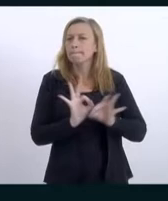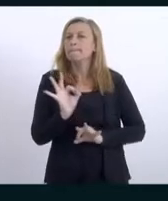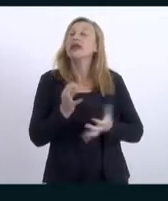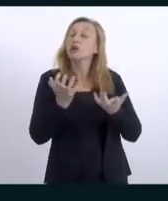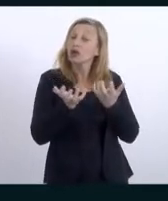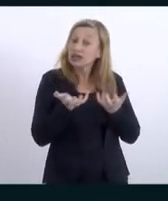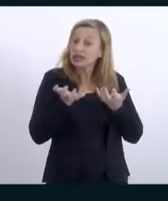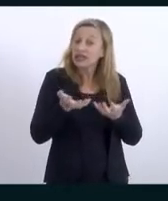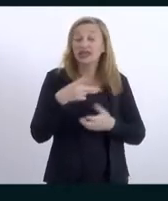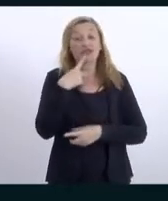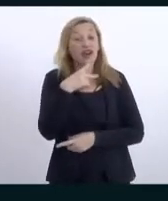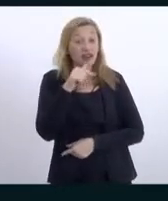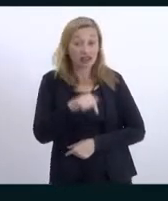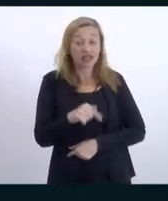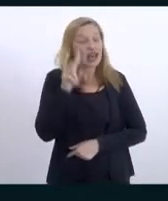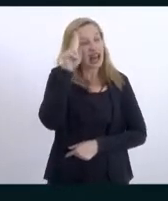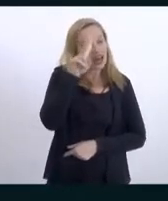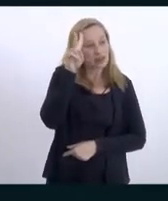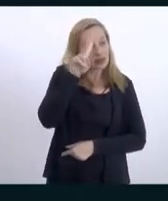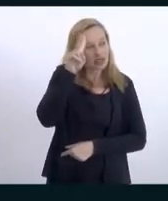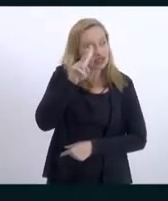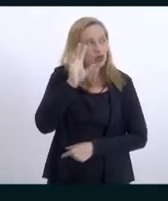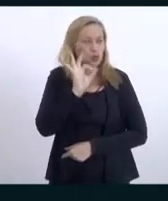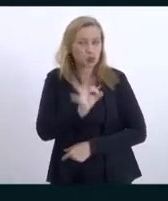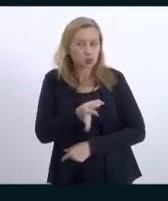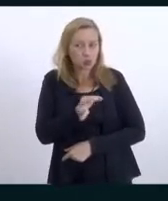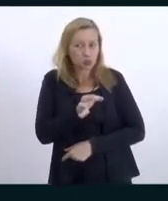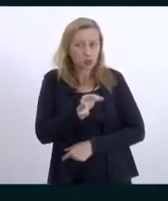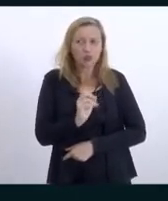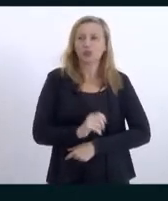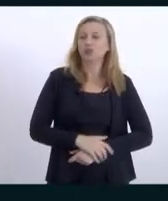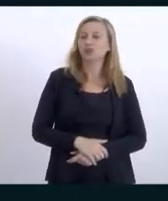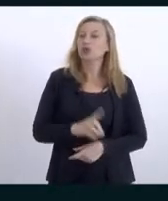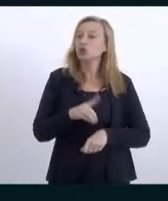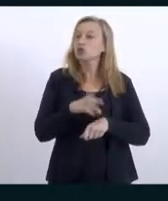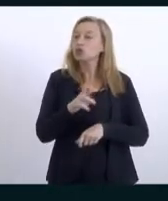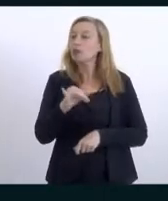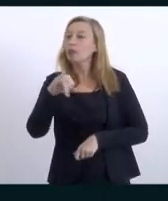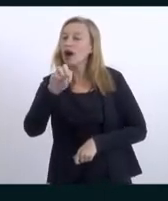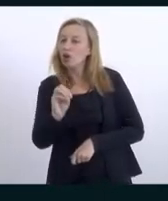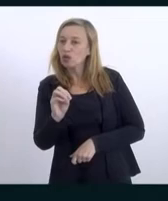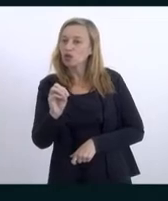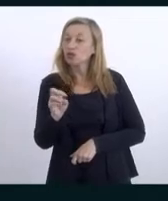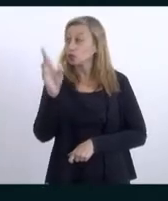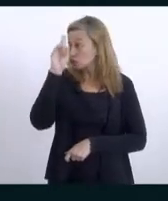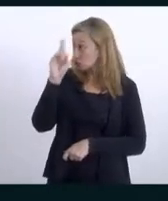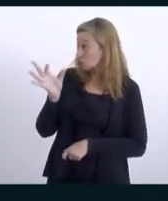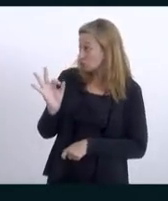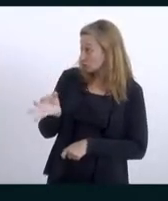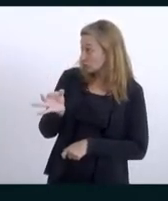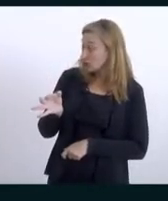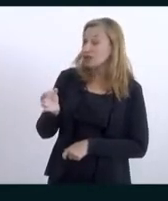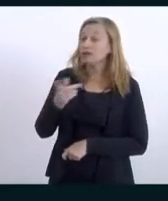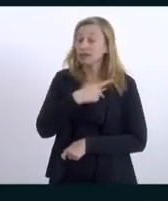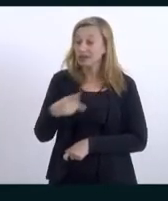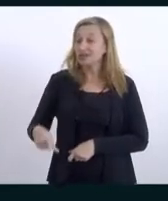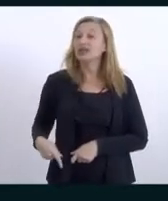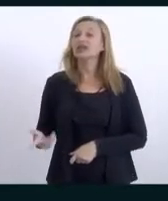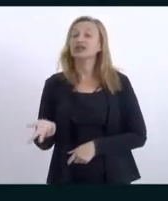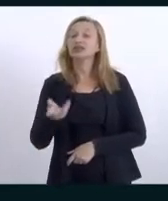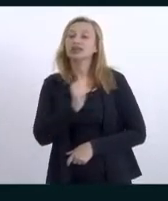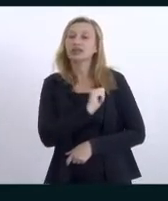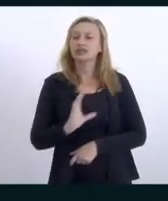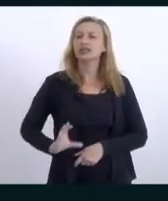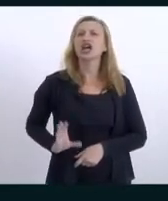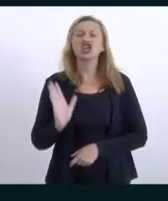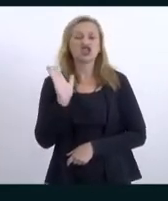queria contribuir aqui, lembrando, por certo, o doutor Mário Osório, o senhor mesmo, presidente André